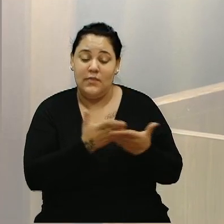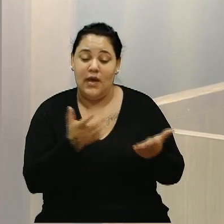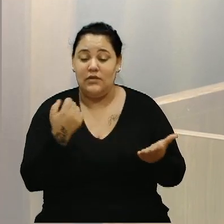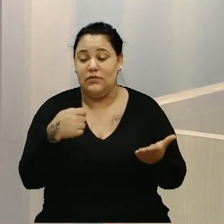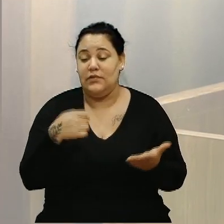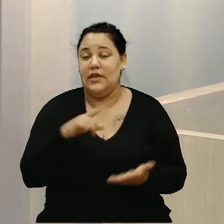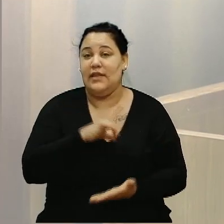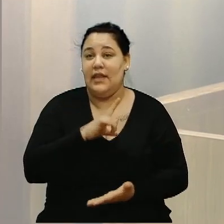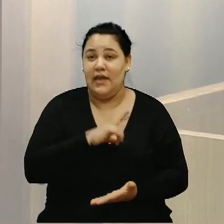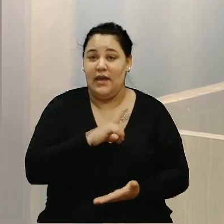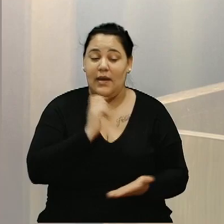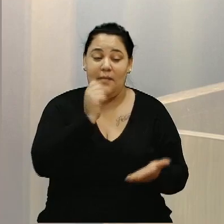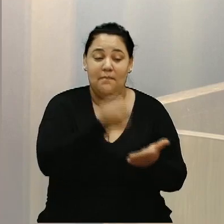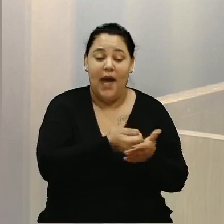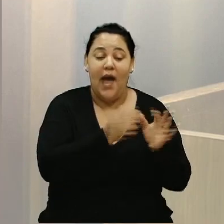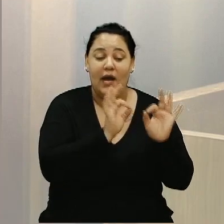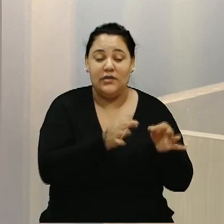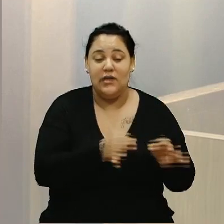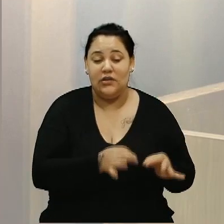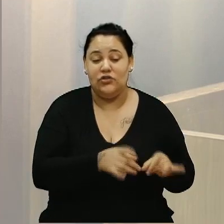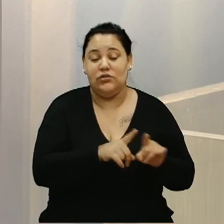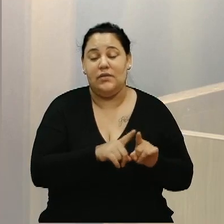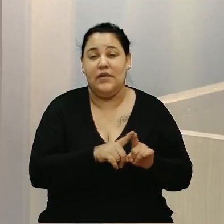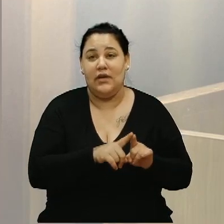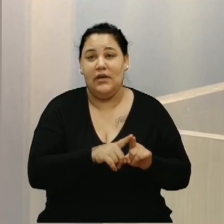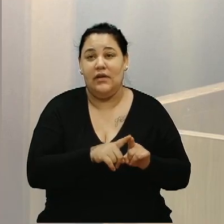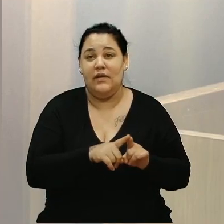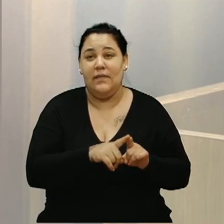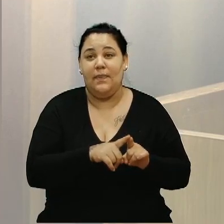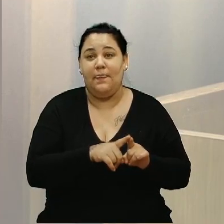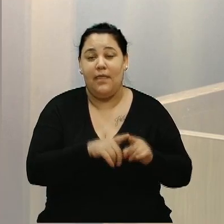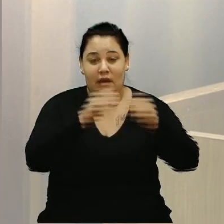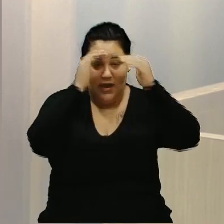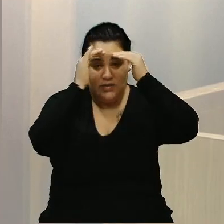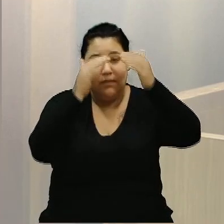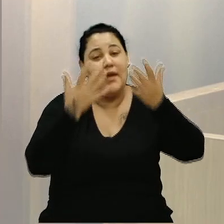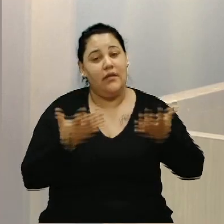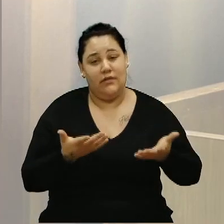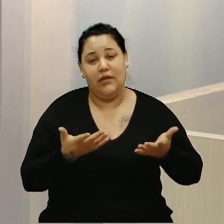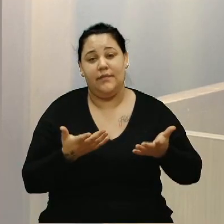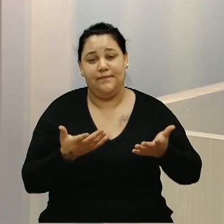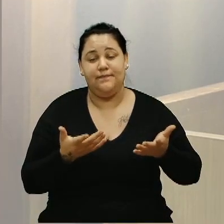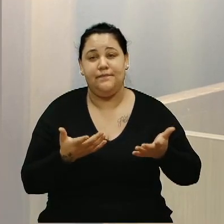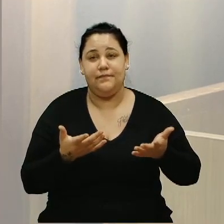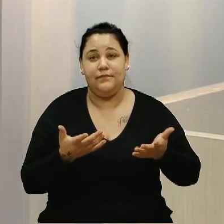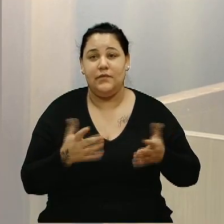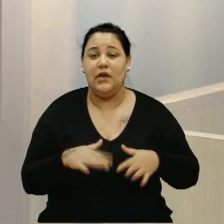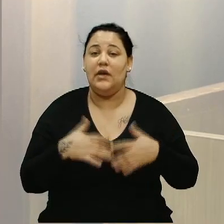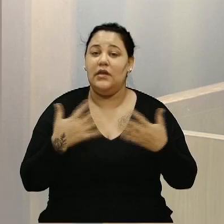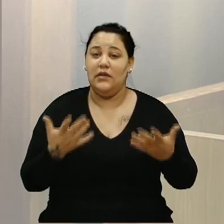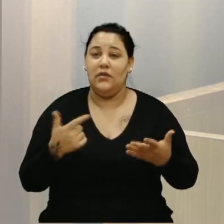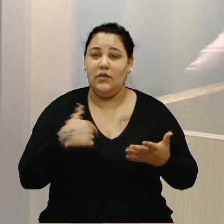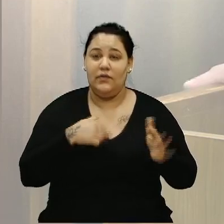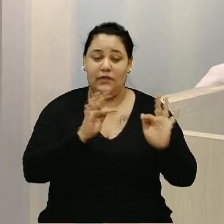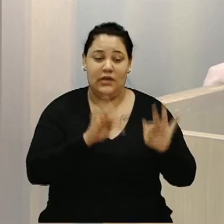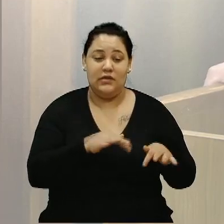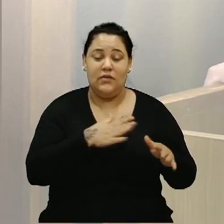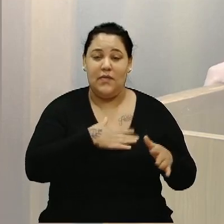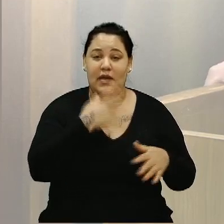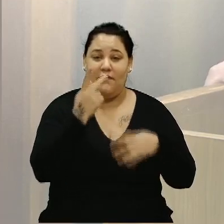quem paga direitinho é respeito, nesse caso. Então, eu concluo minha